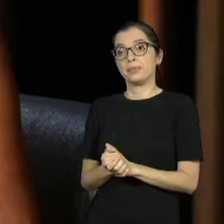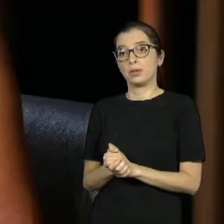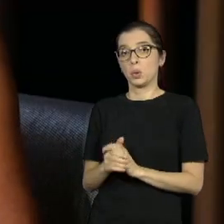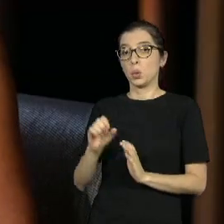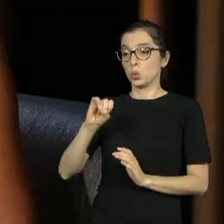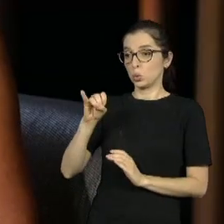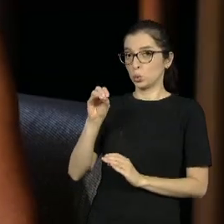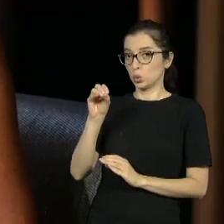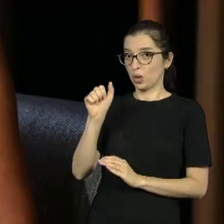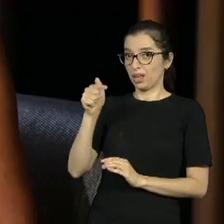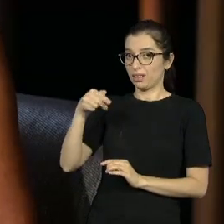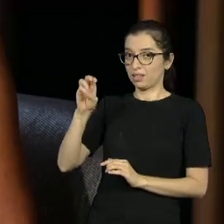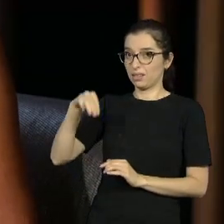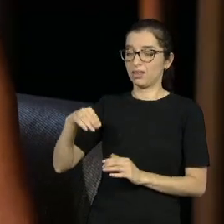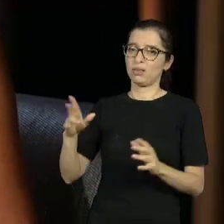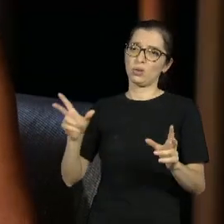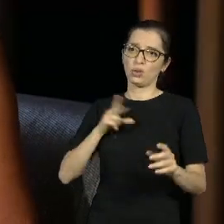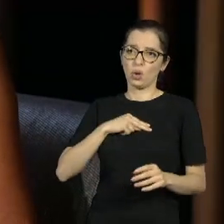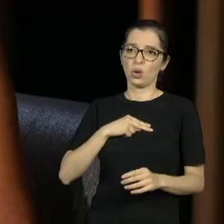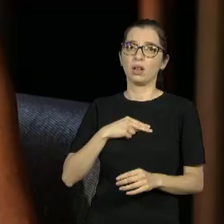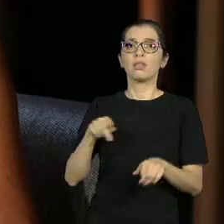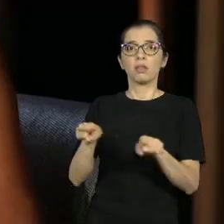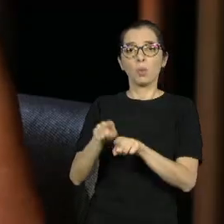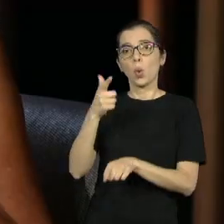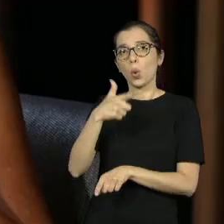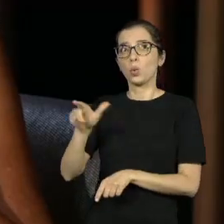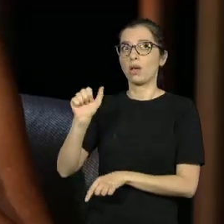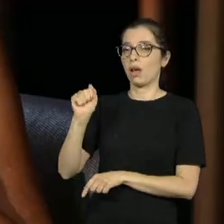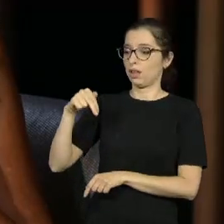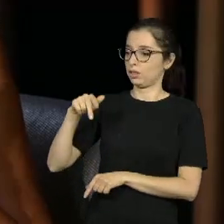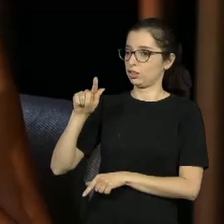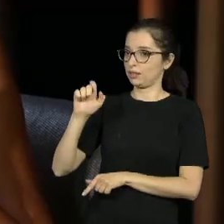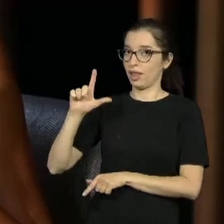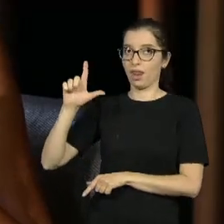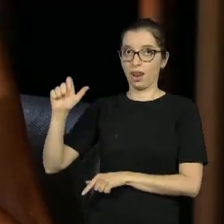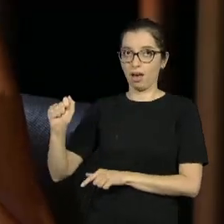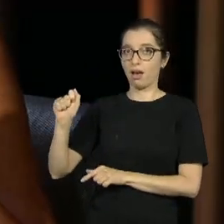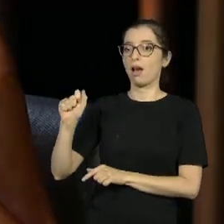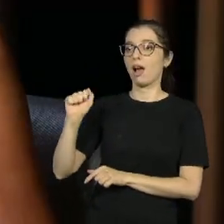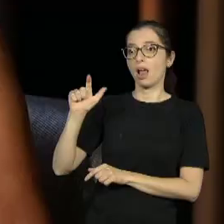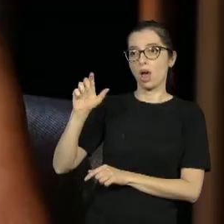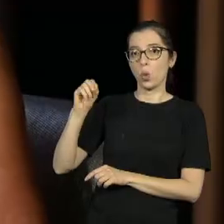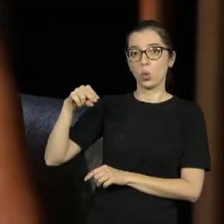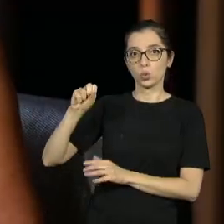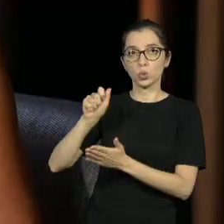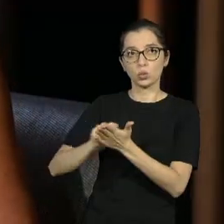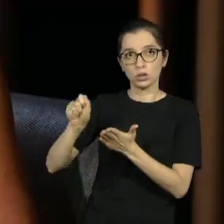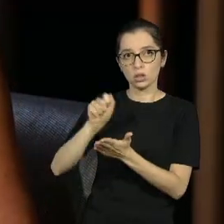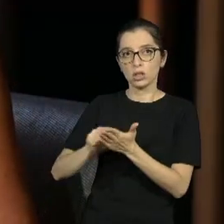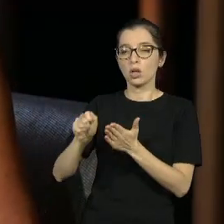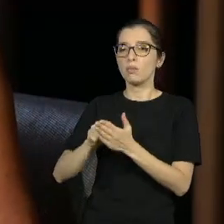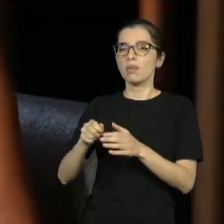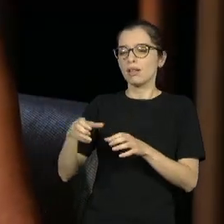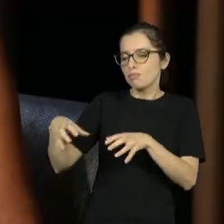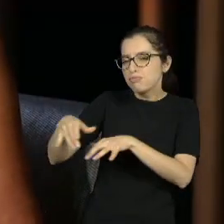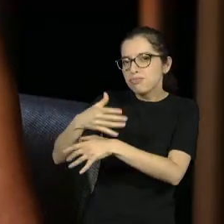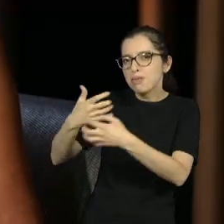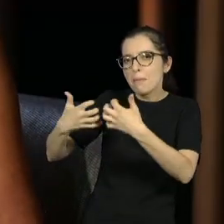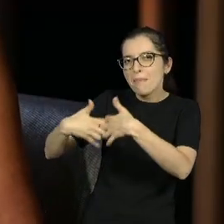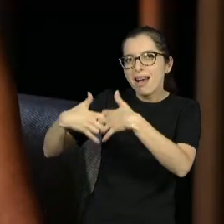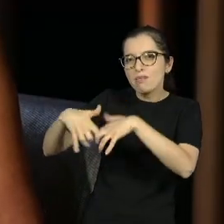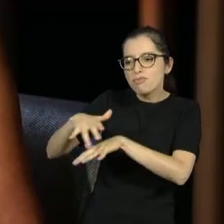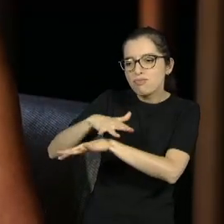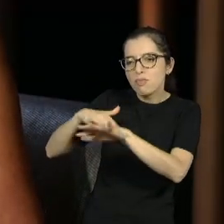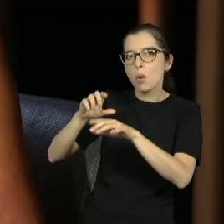a laranja lá longe escreveu um ótimo nível não é uma figura muito onde Valente mesmo massangana que é parte do texto que você citou aqui